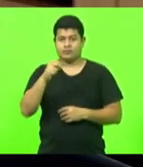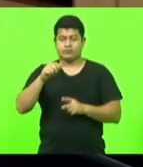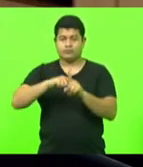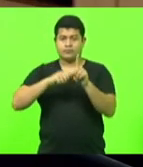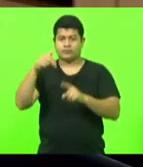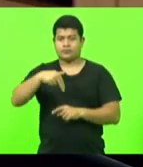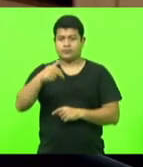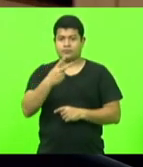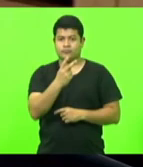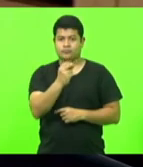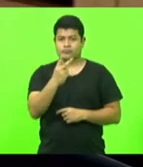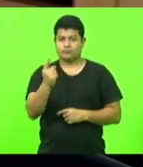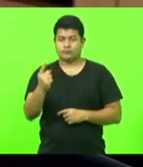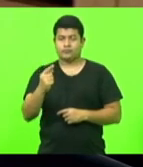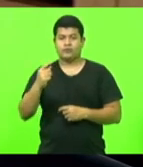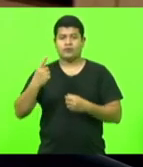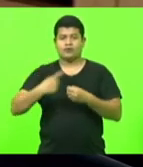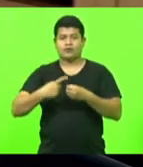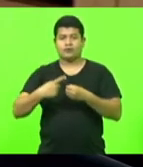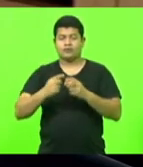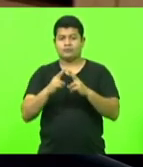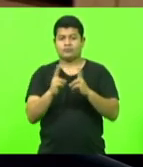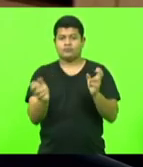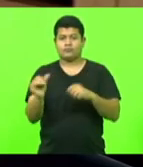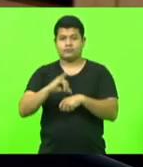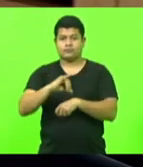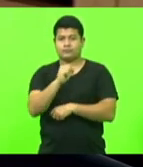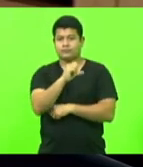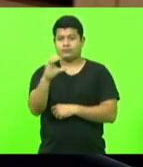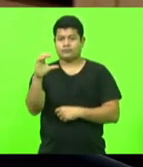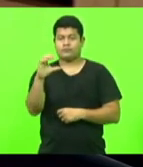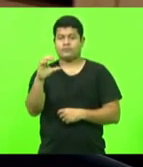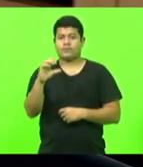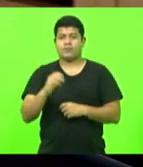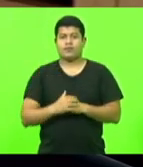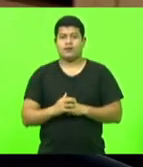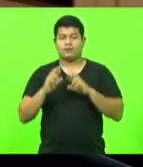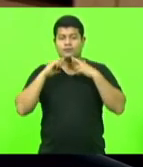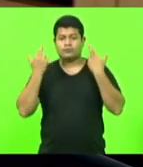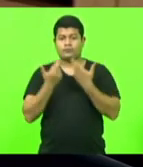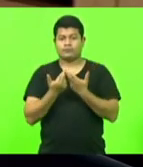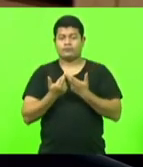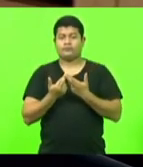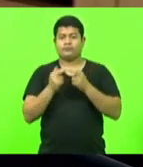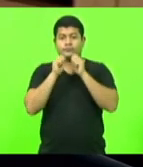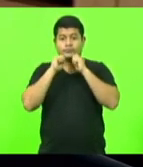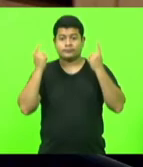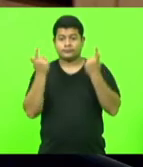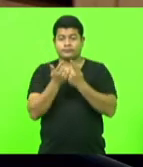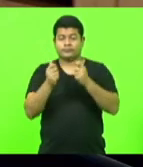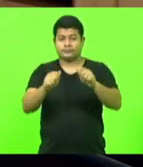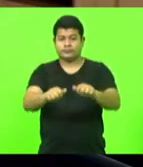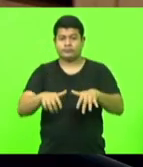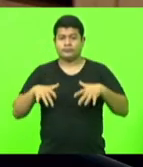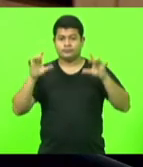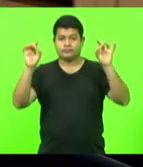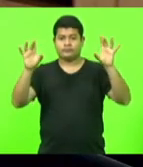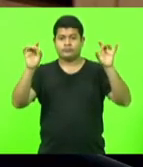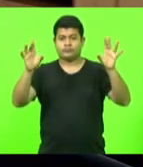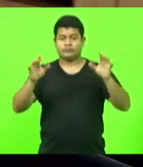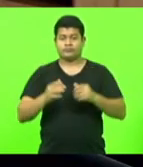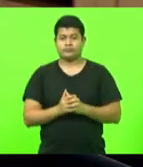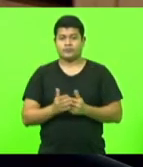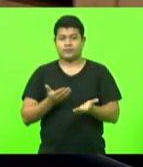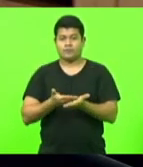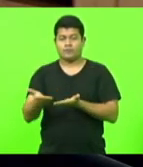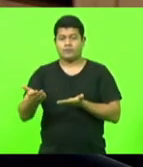2021, nessa cidade de Florianópolis, capital do Estado de Santa Catarina, reuniu-se a Assembleia Legislativa em sessão especial. Dando